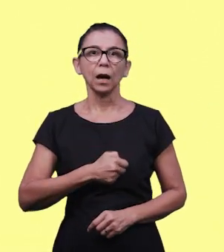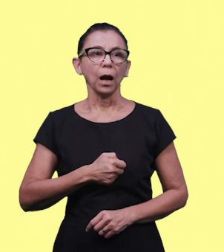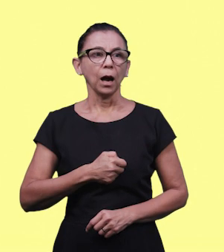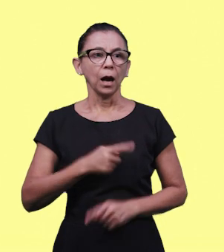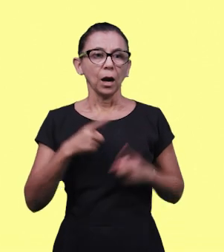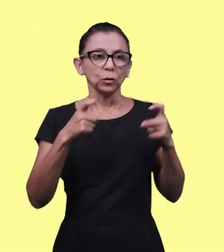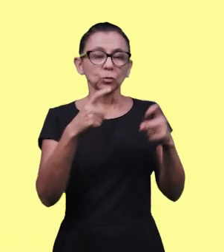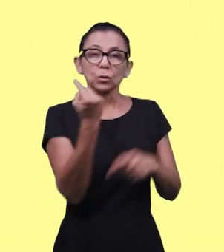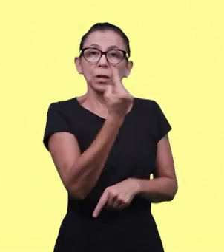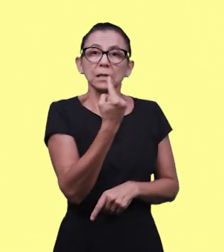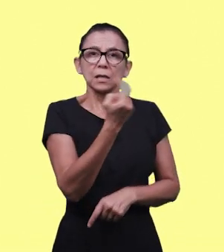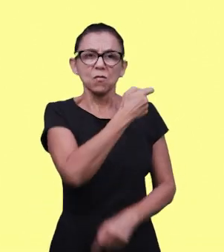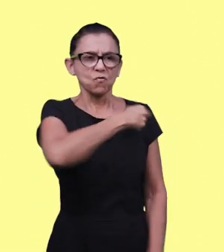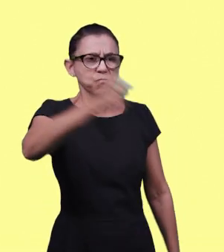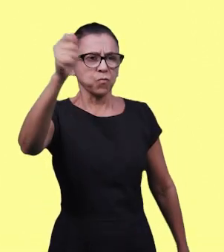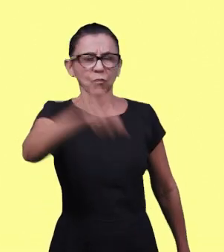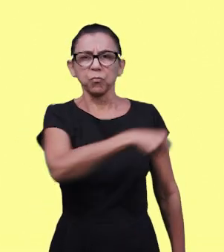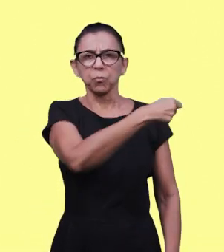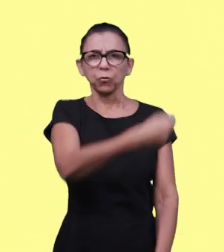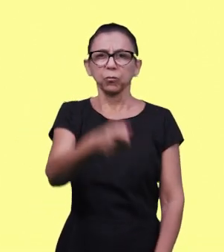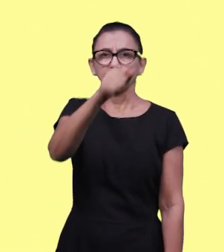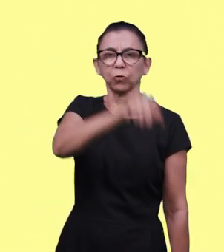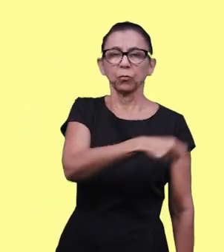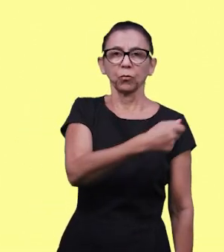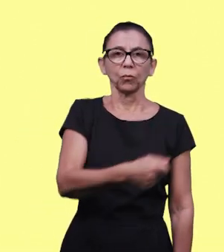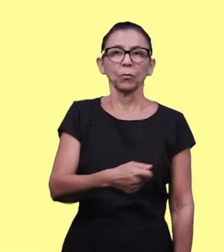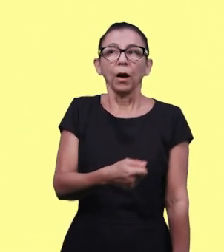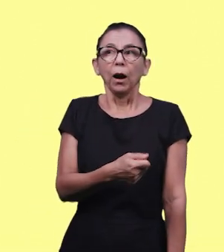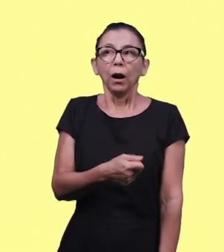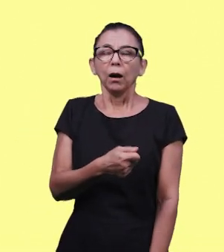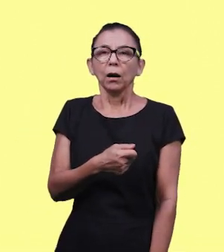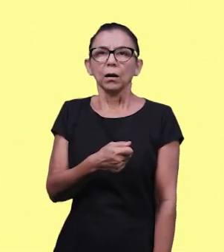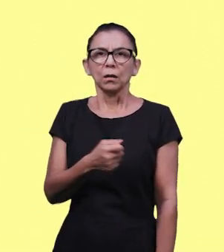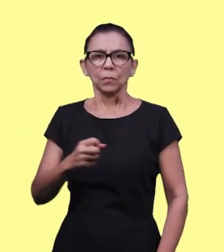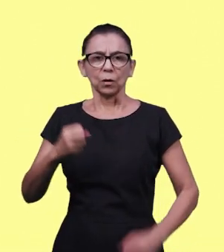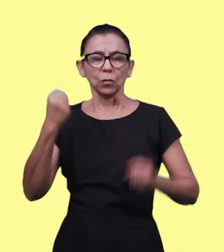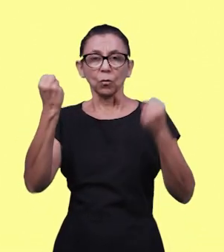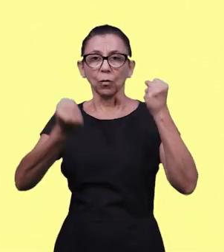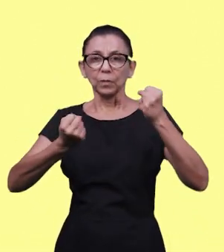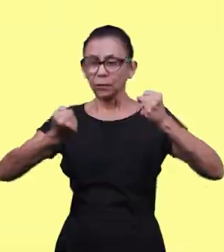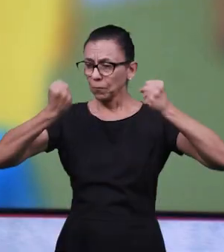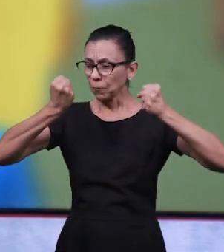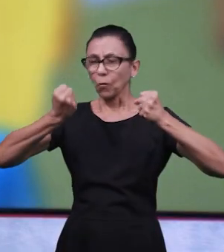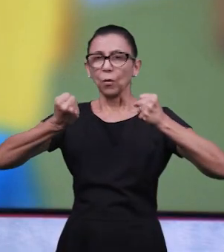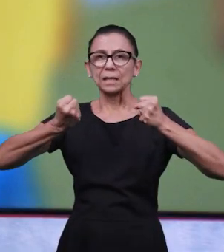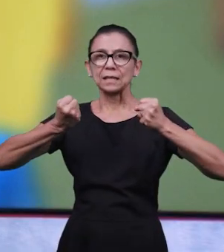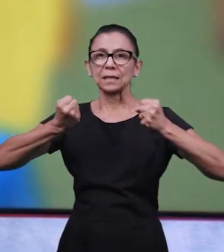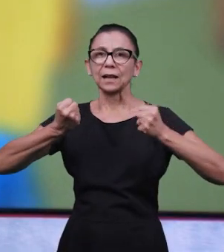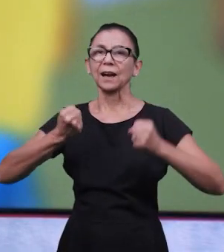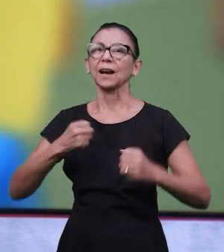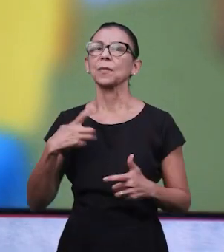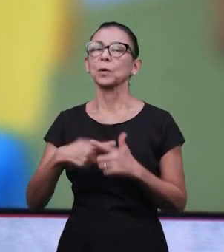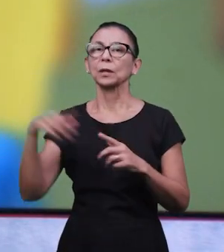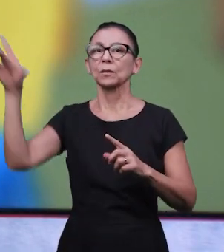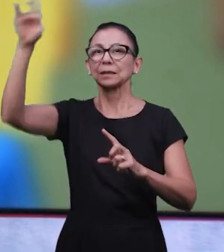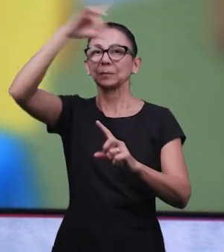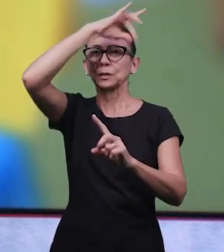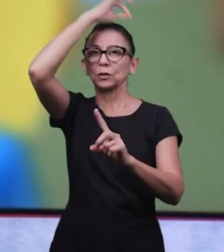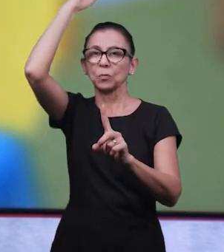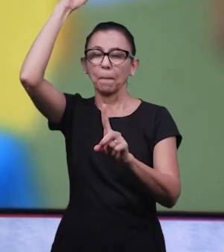conta que Josebe-Basebete, numa batalha, lutou contra 800 homens